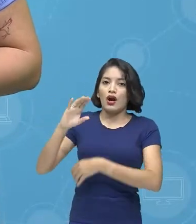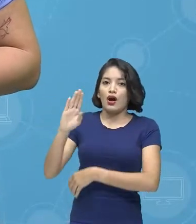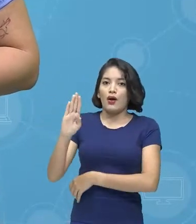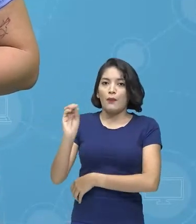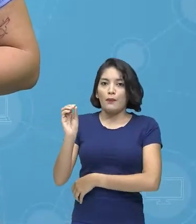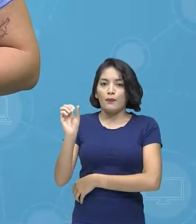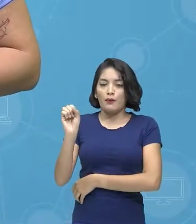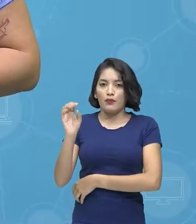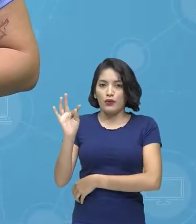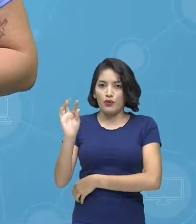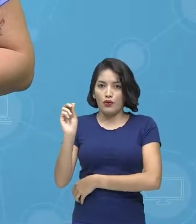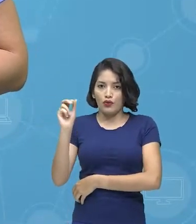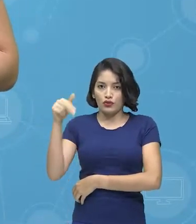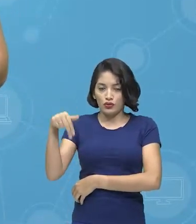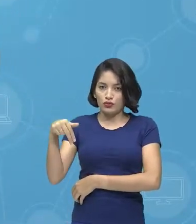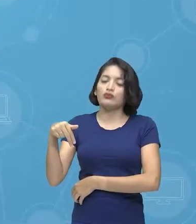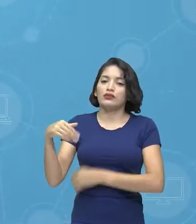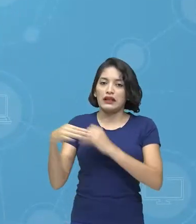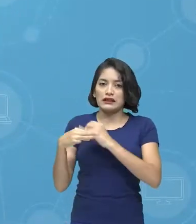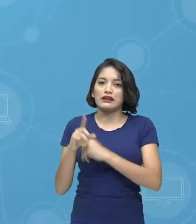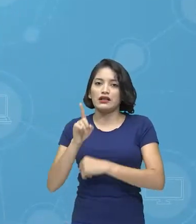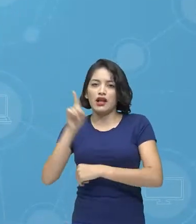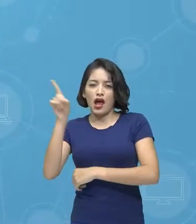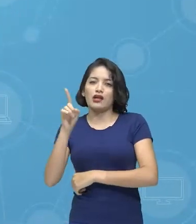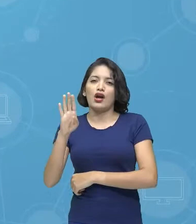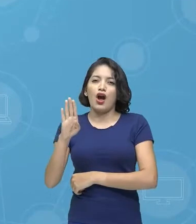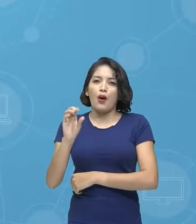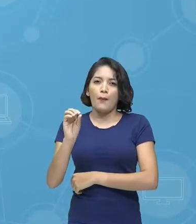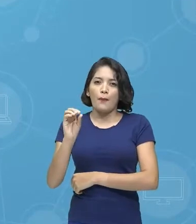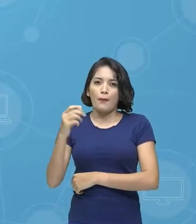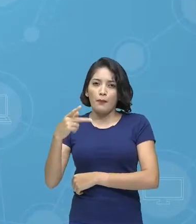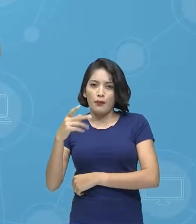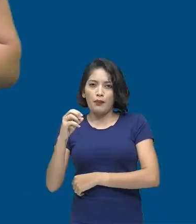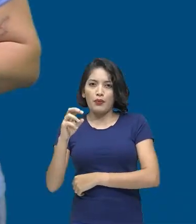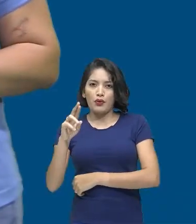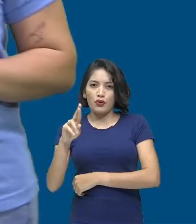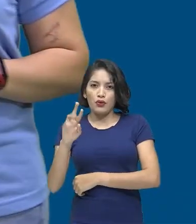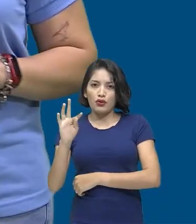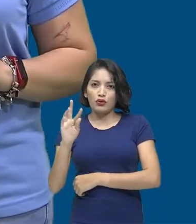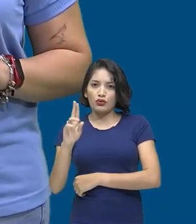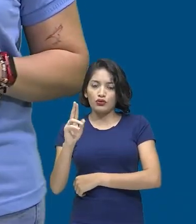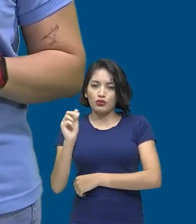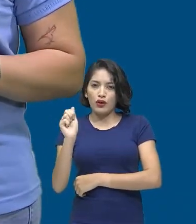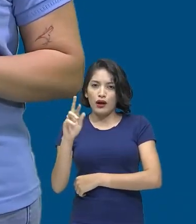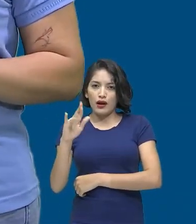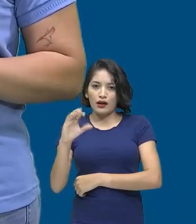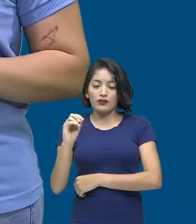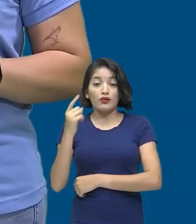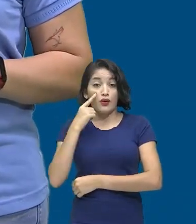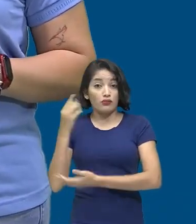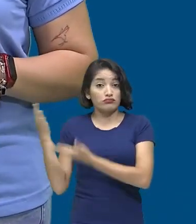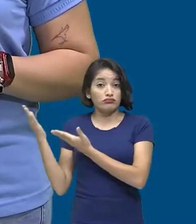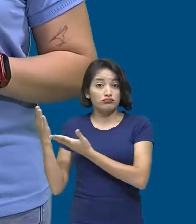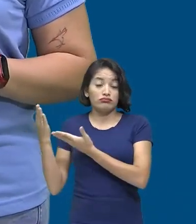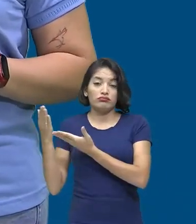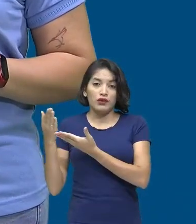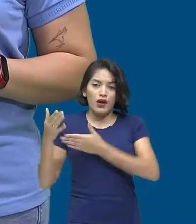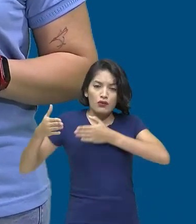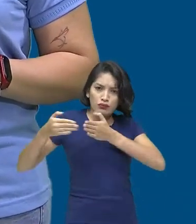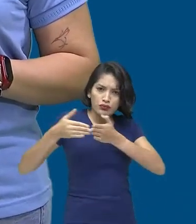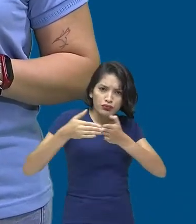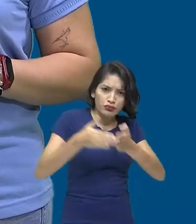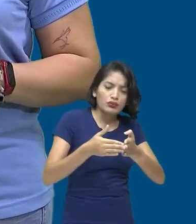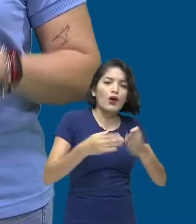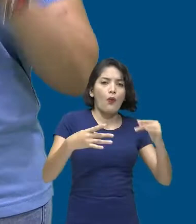uma cidade portuária, gente, tá bom? Então, olha, podem ver que vai já aparecer para vocês uma embarcaçãozinha representando isso. Então, Boston era